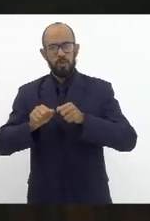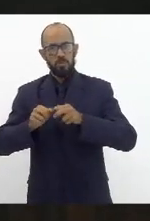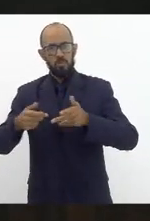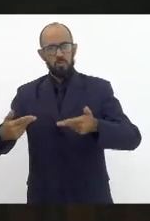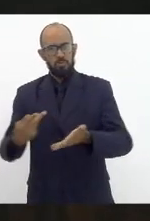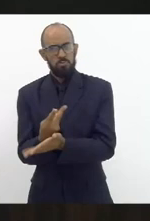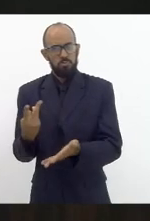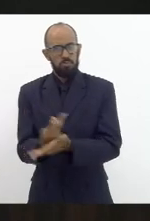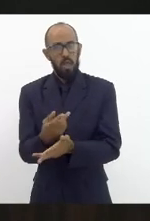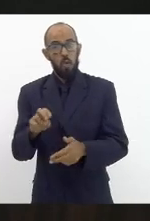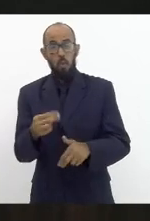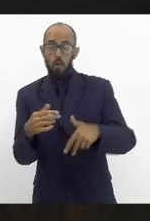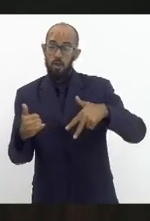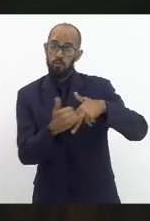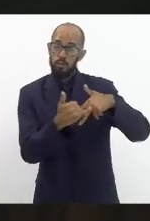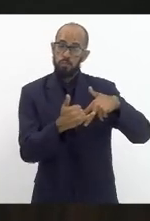não.